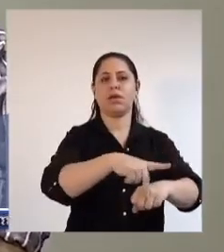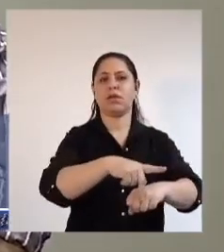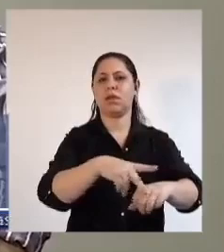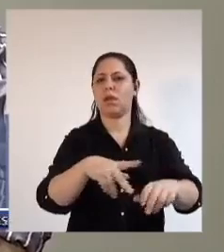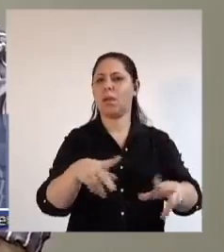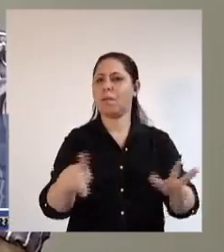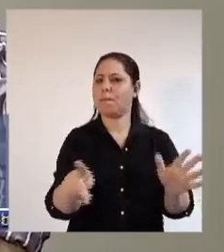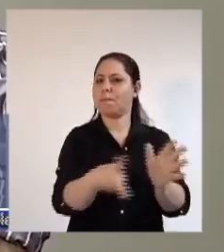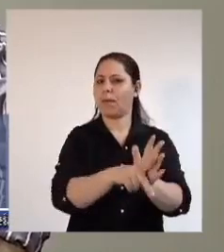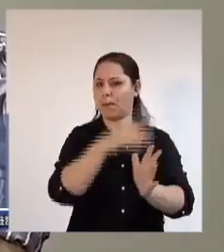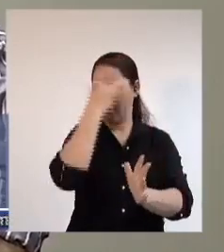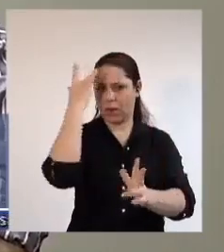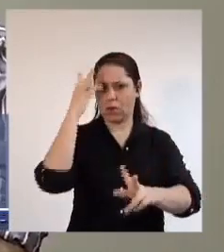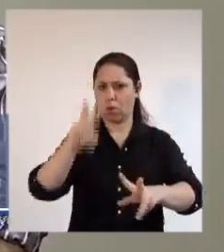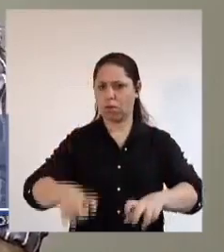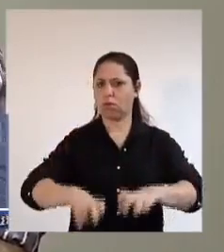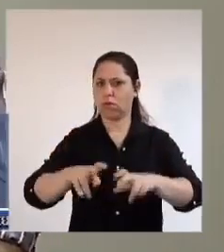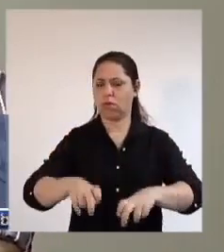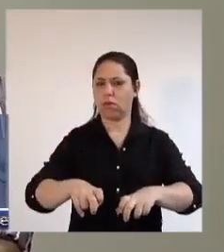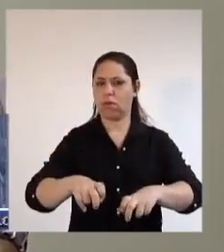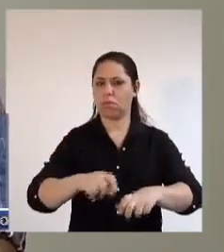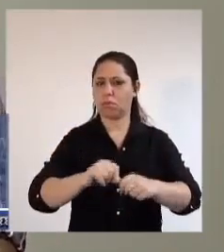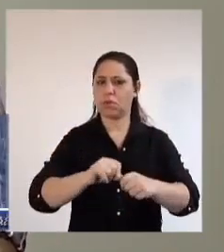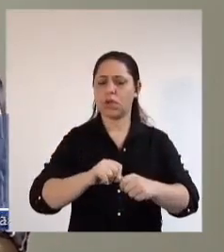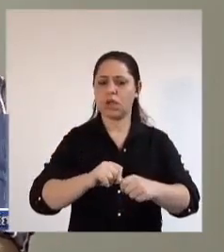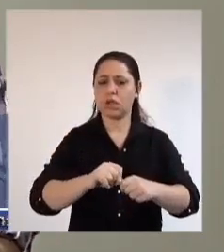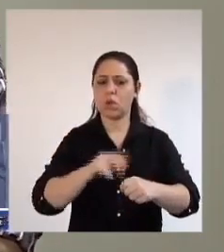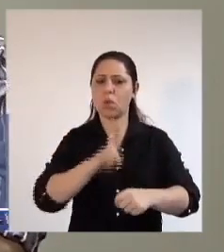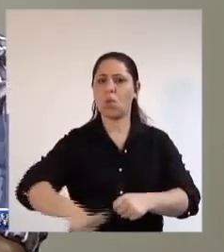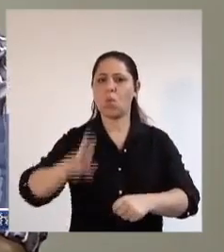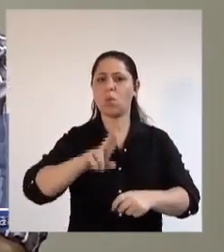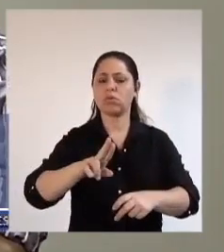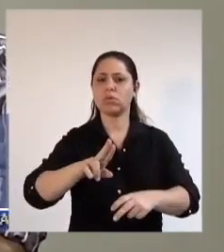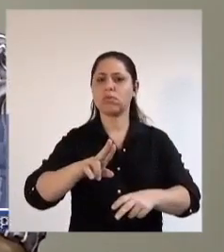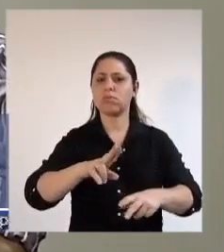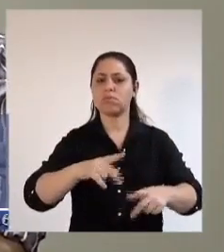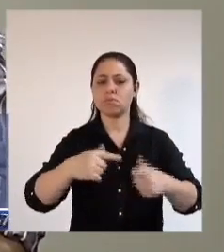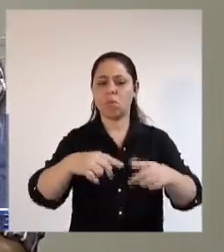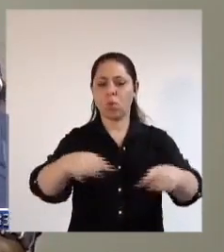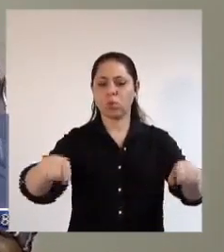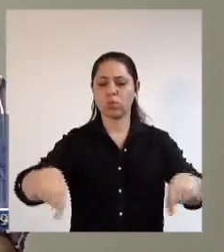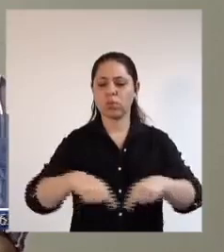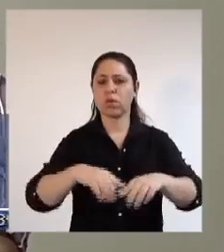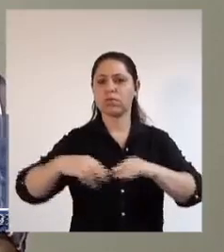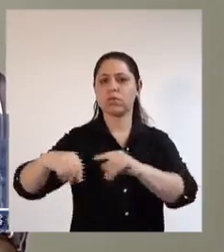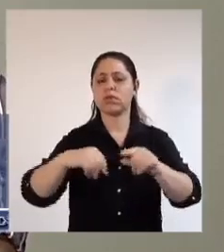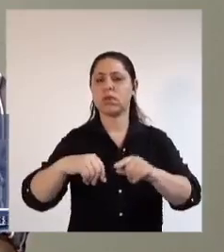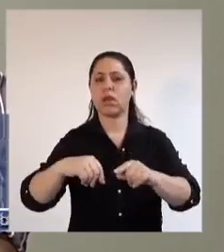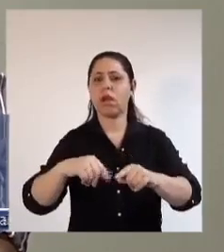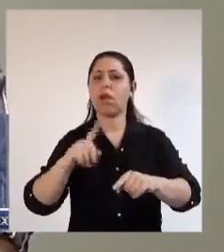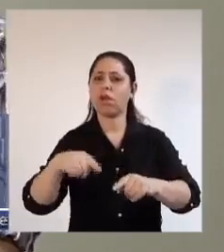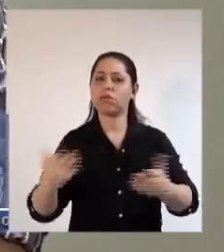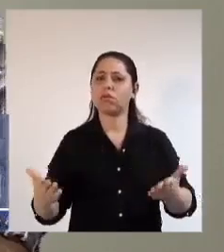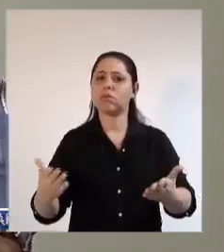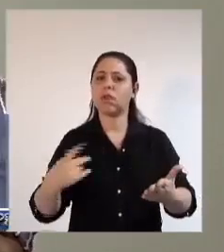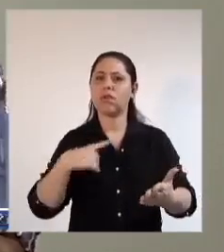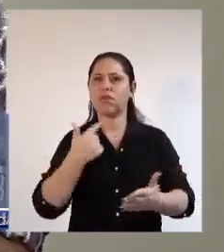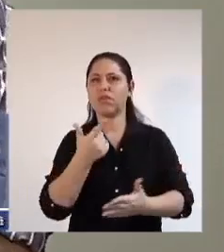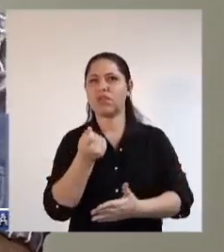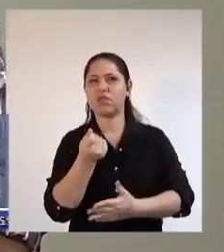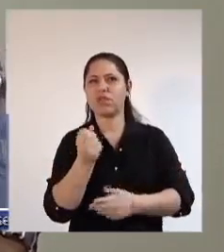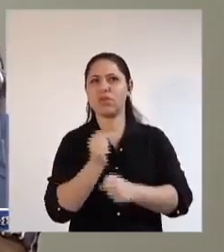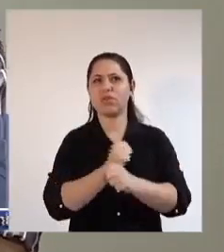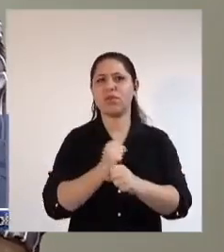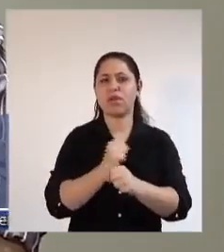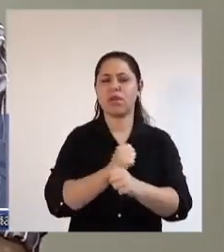enorme cria se o pac nada em cima das propriedades e nunca se indeniza basta ver o pai da bodoquena têm em seus 20 anos e criado